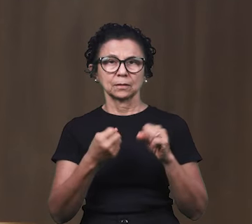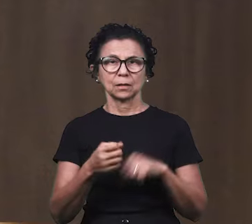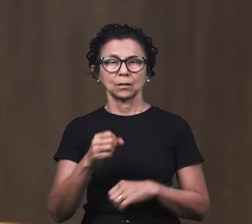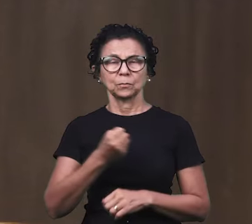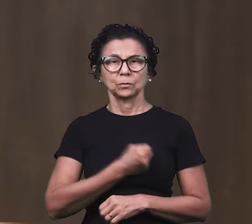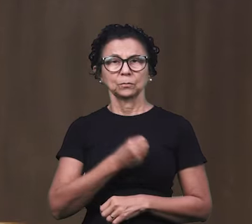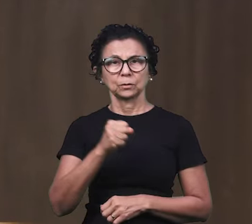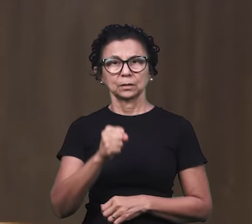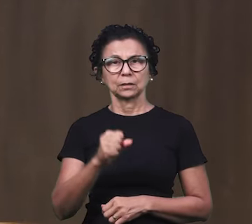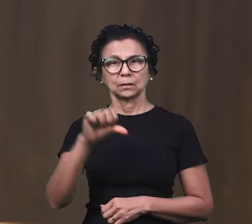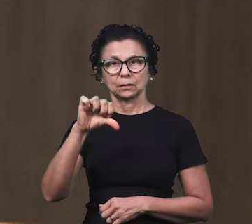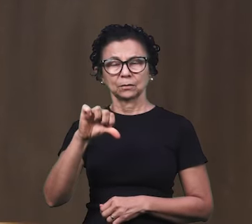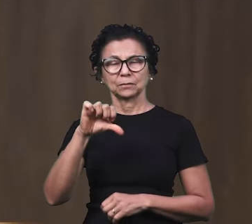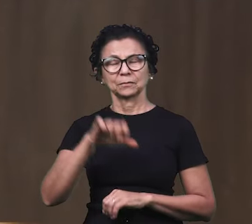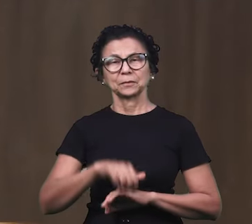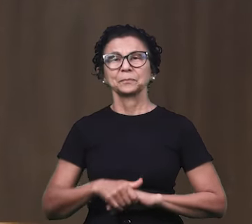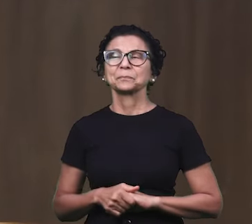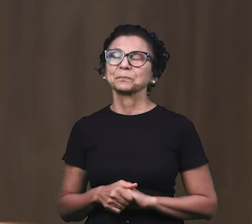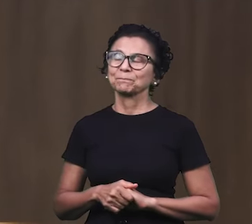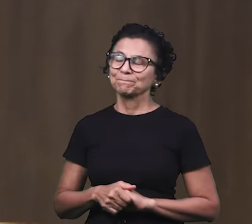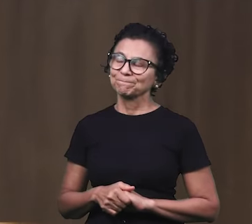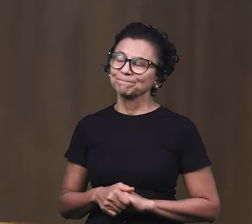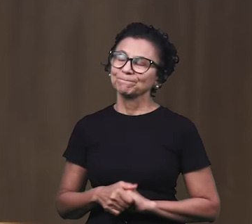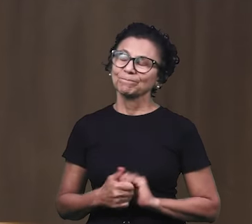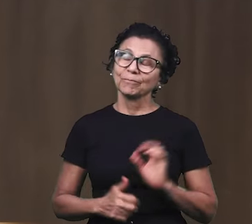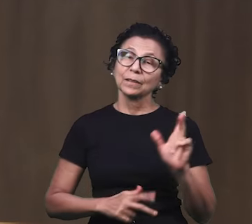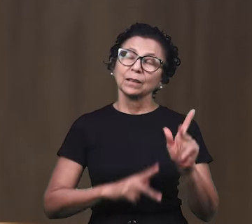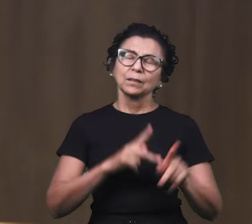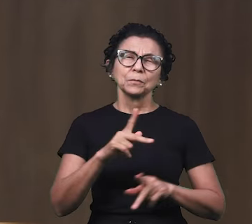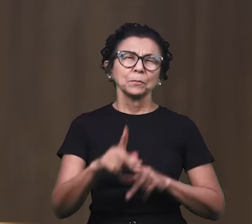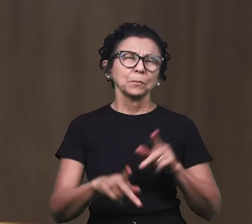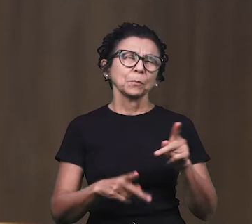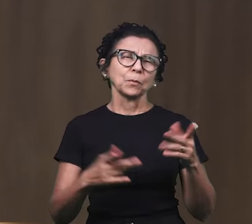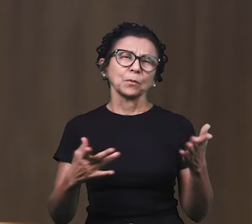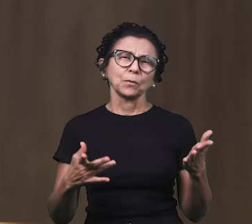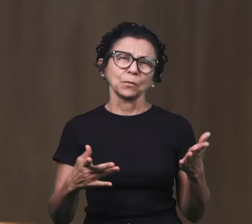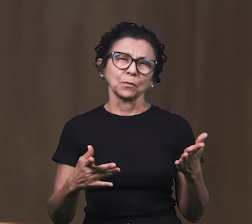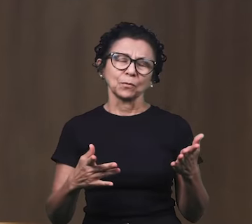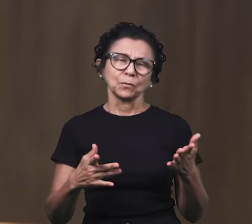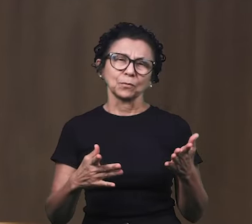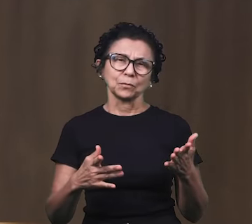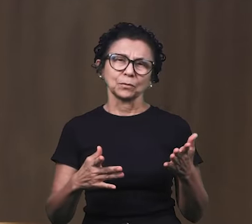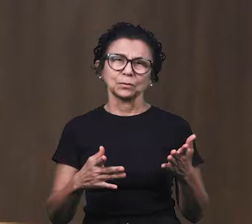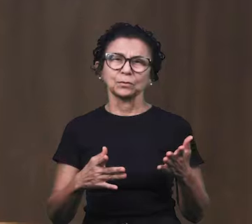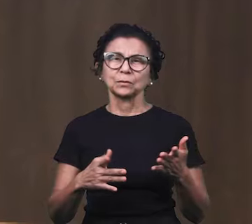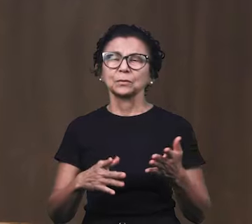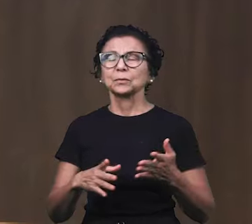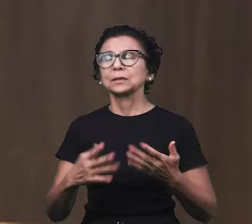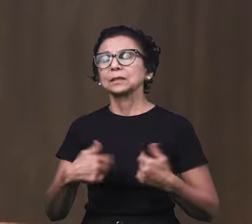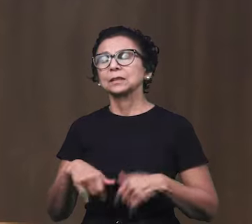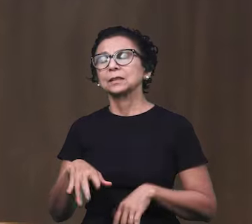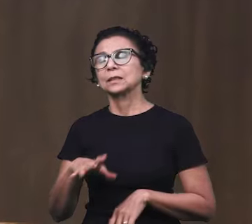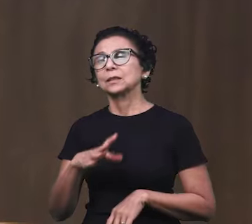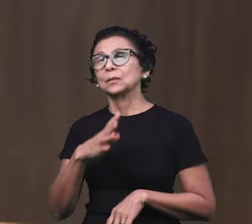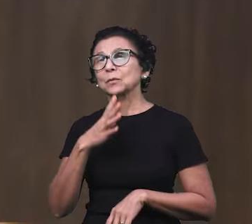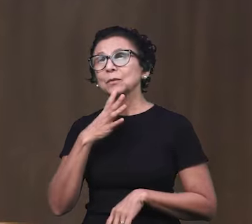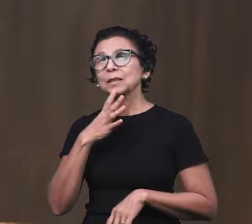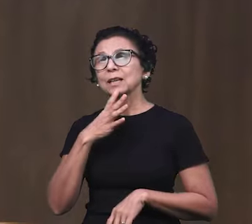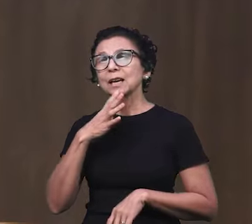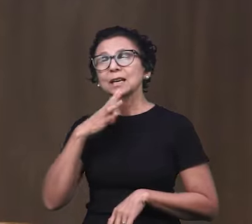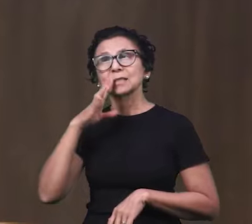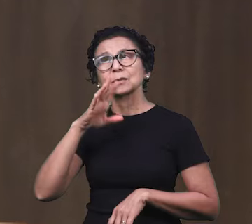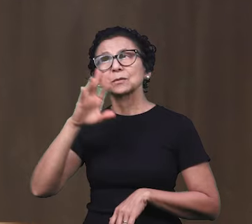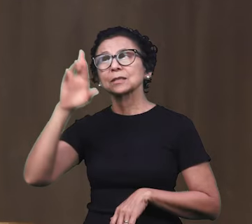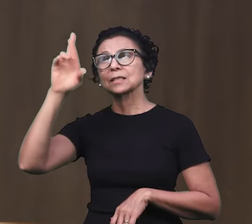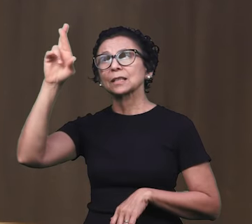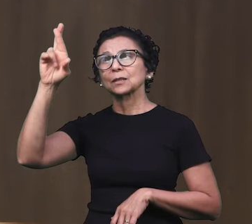assim: bem-aventurado é o povo que conhece o som festivo, Glória o som a Deus. de uma festa. Que